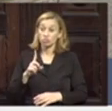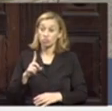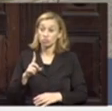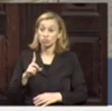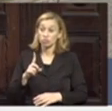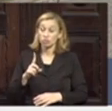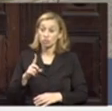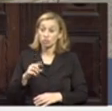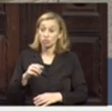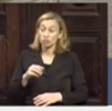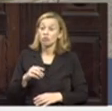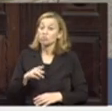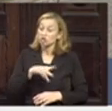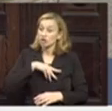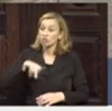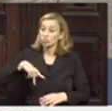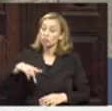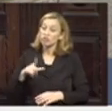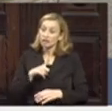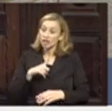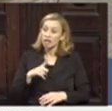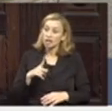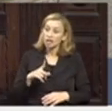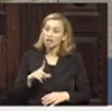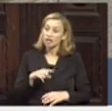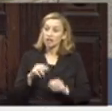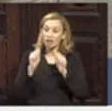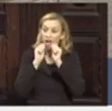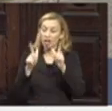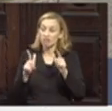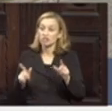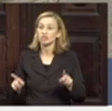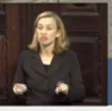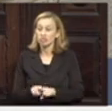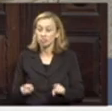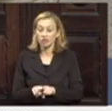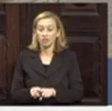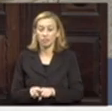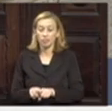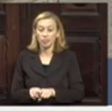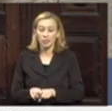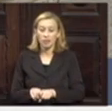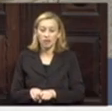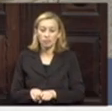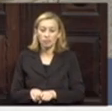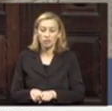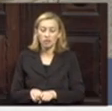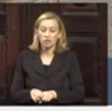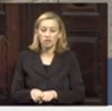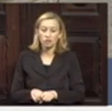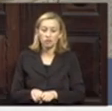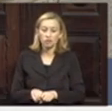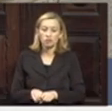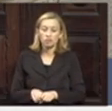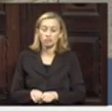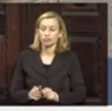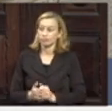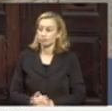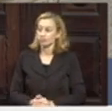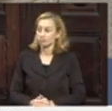papel. Então eu queria, junto com a possibilidade de abrir um diálogo com o Procurador-Geral sobre os limites